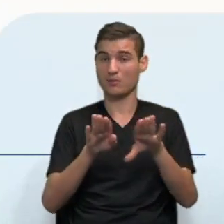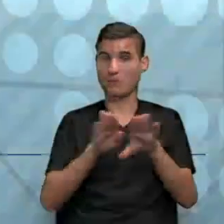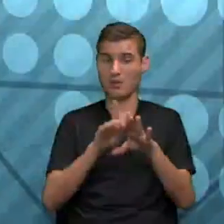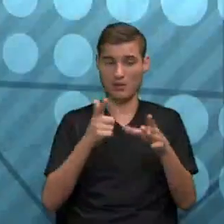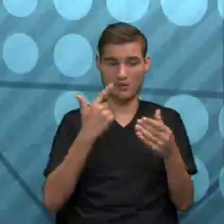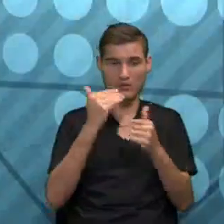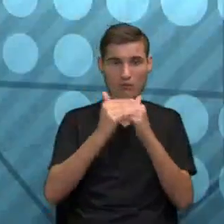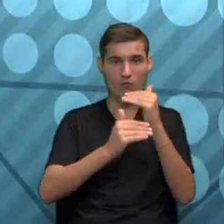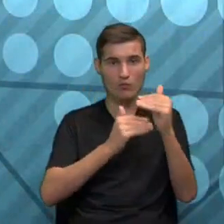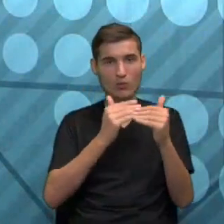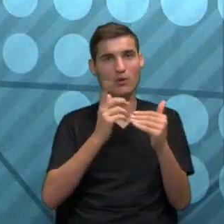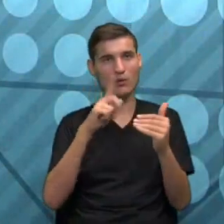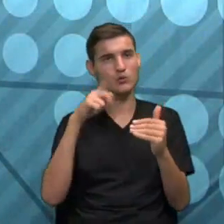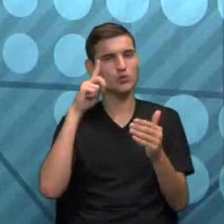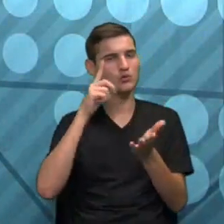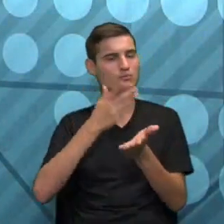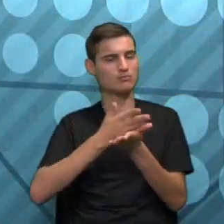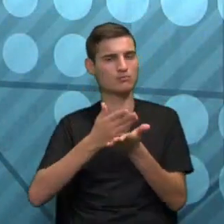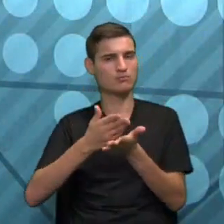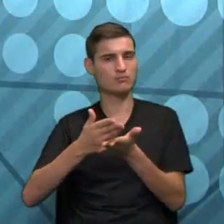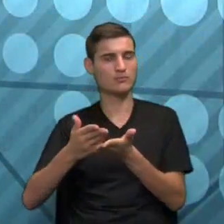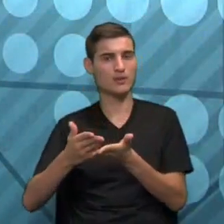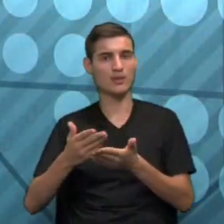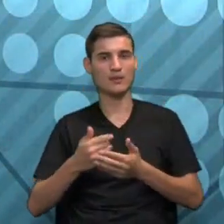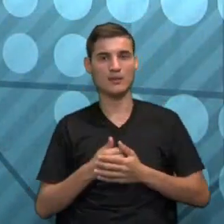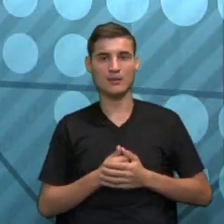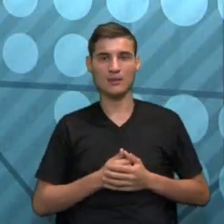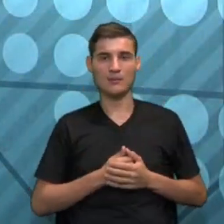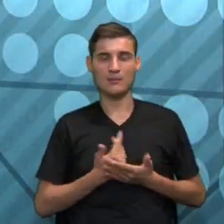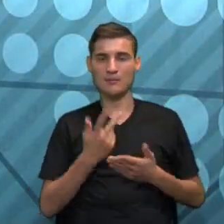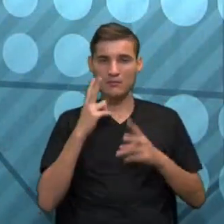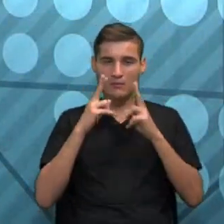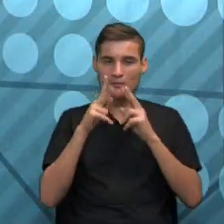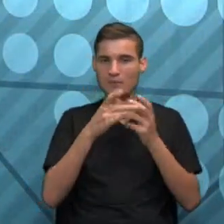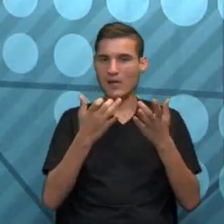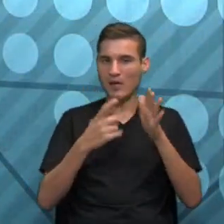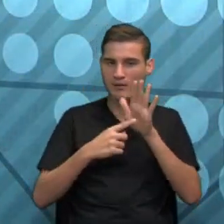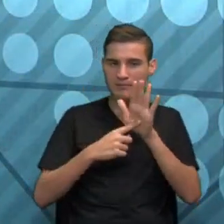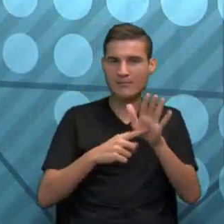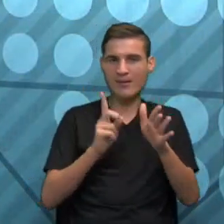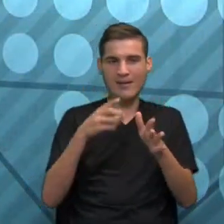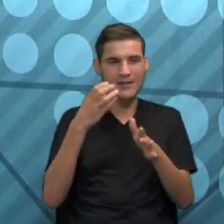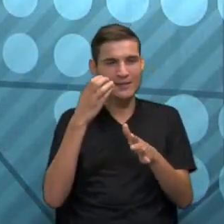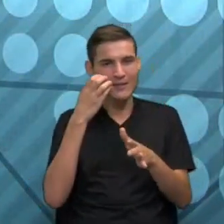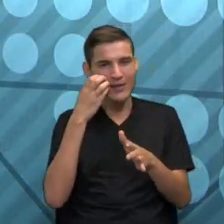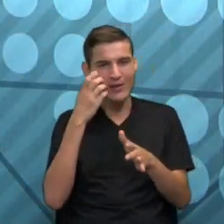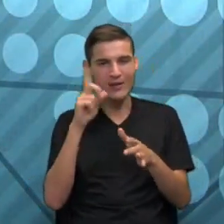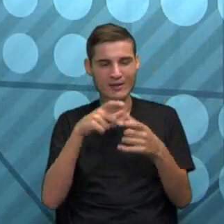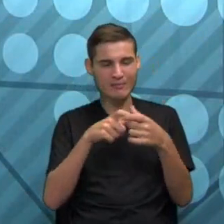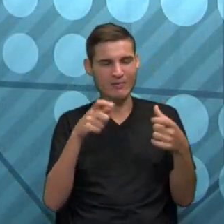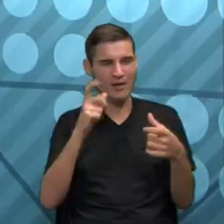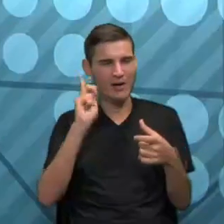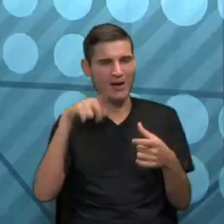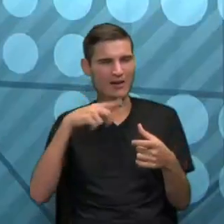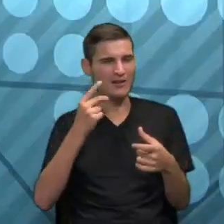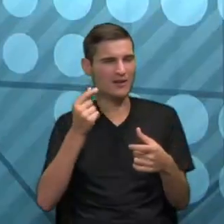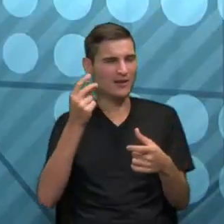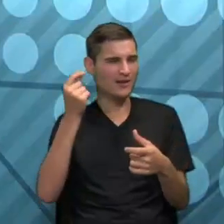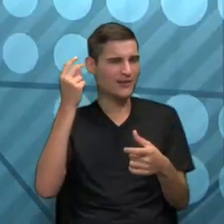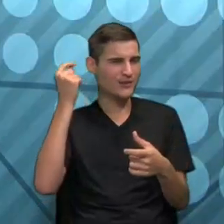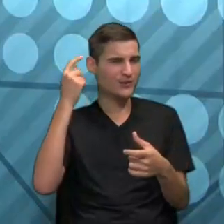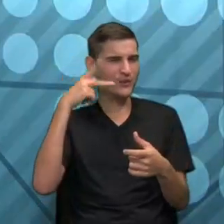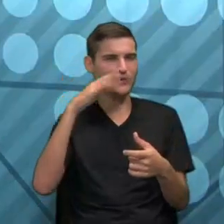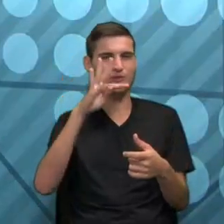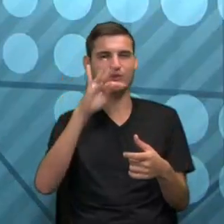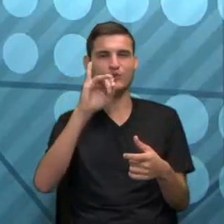está com certeza no nosso dia a dia. Eu queria ter conseguido trazer para vocês aqueles famosos celulares chamados de tijolão. São aqueles celulares